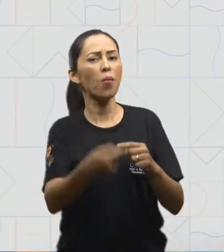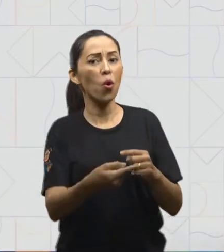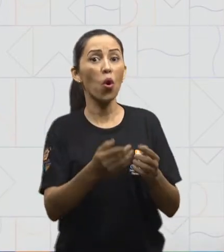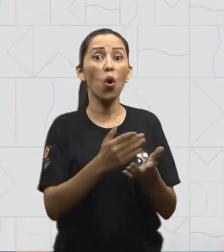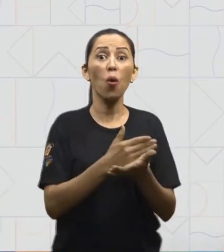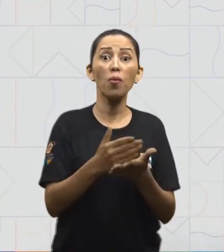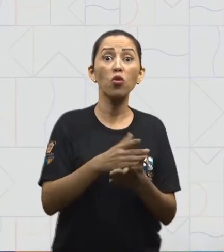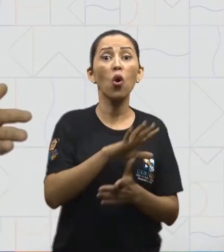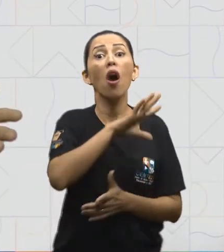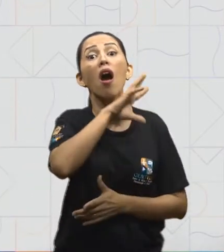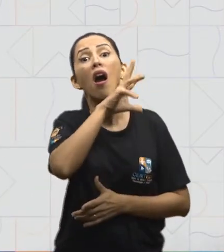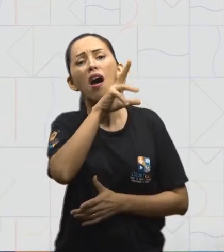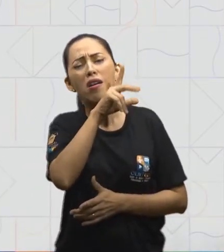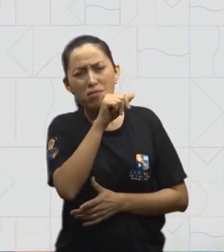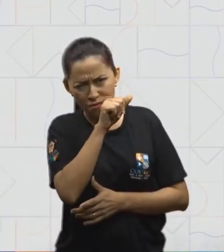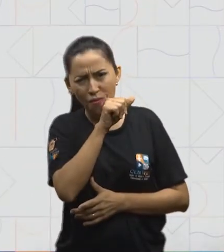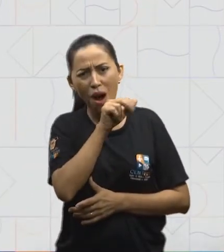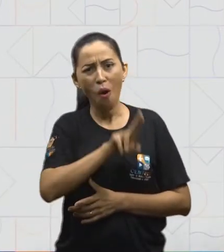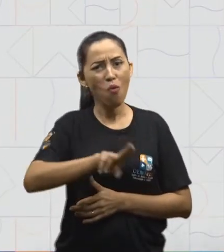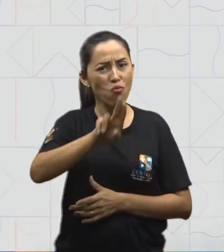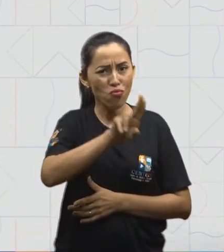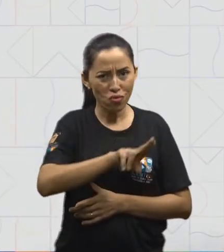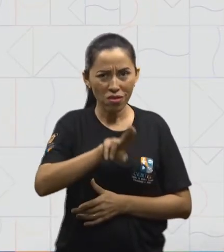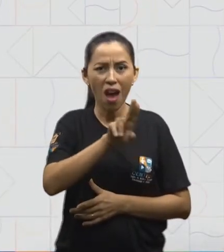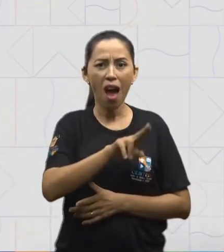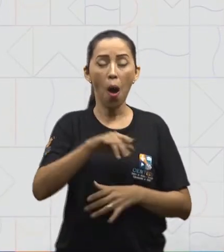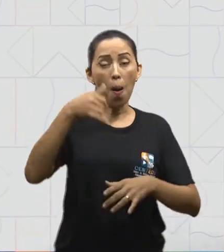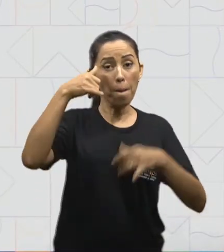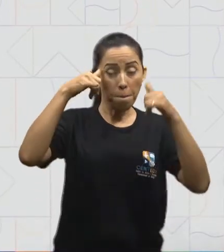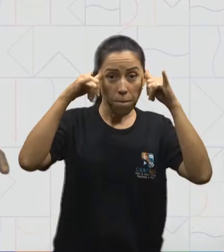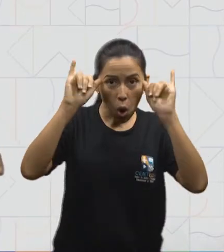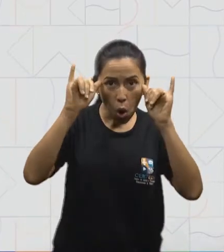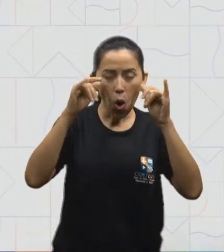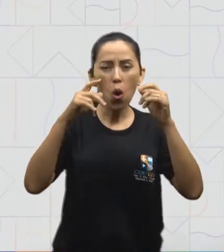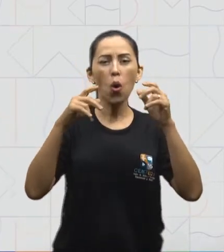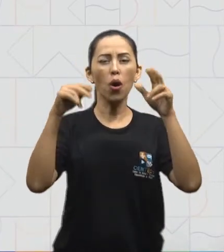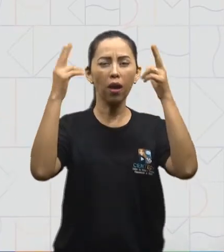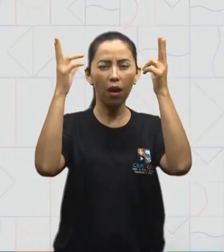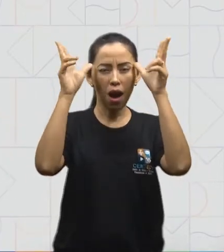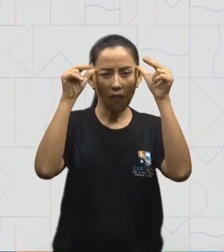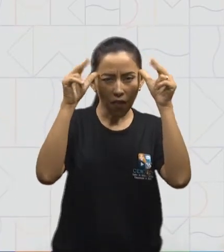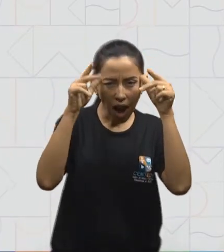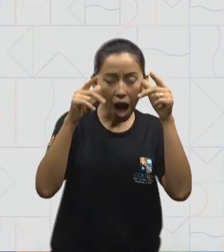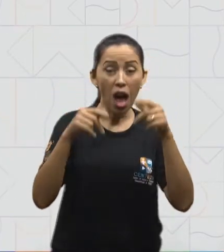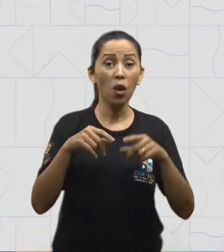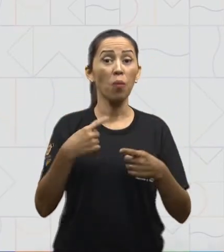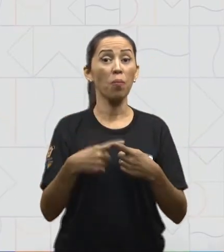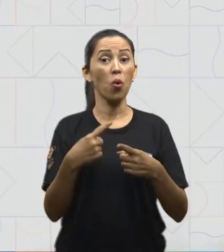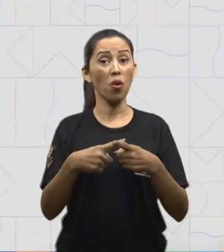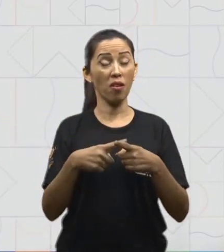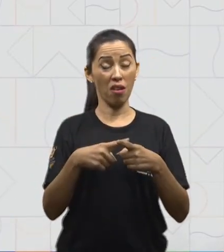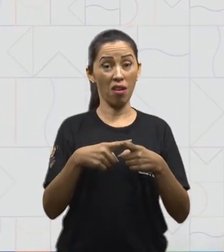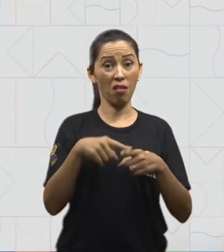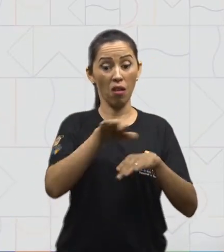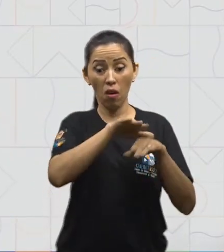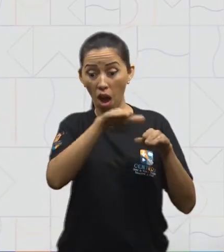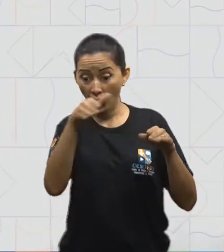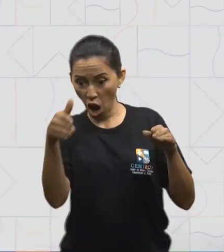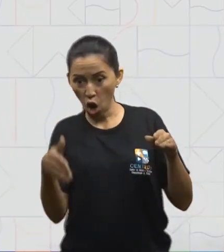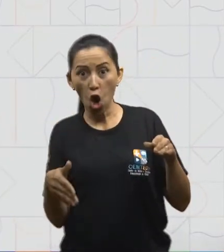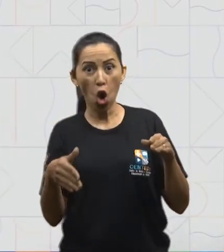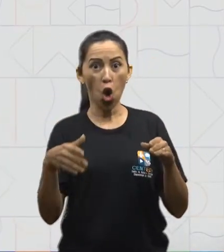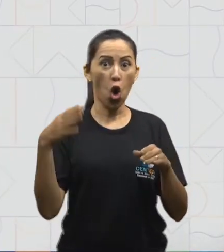o lombo desses animais para carregar as suas cargas. Podemos dizer que o referido lombo é a costa dos animais,